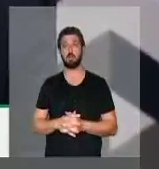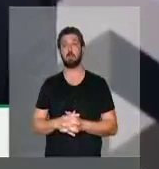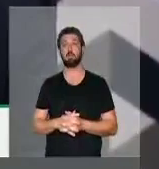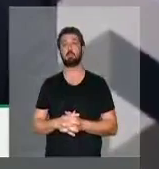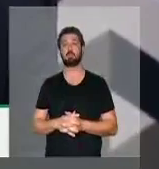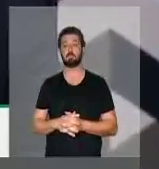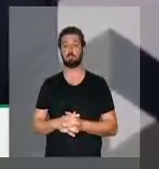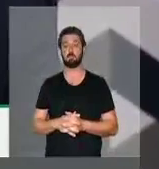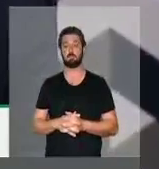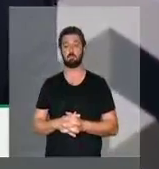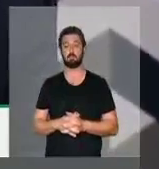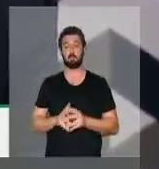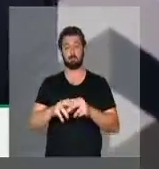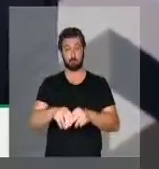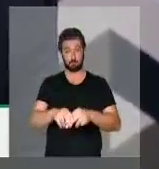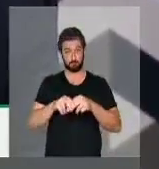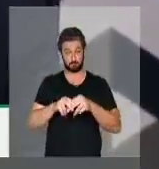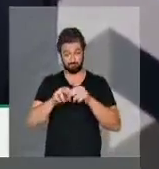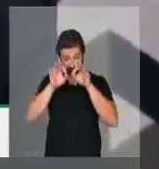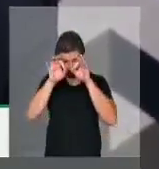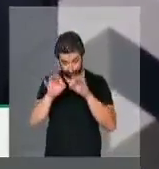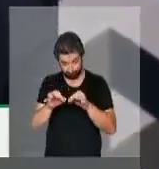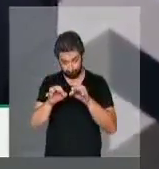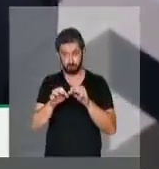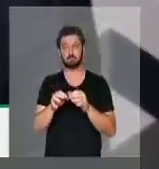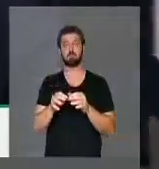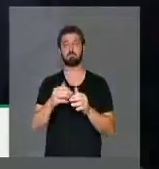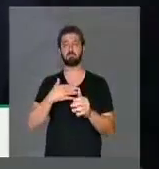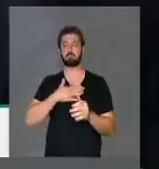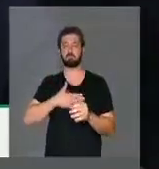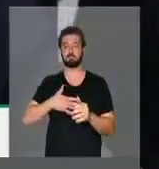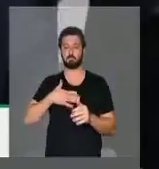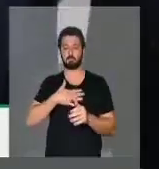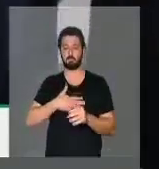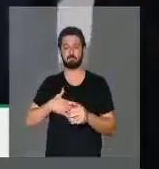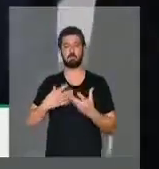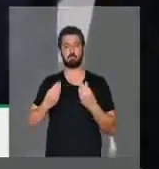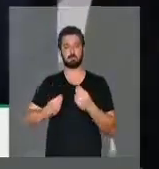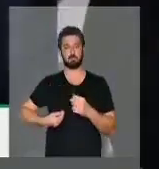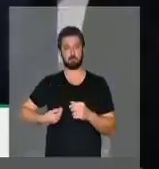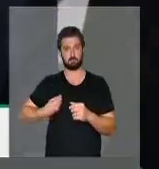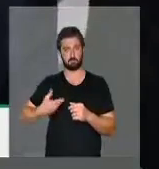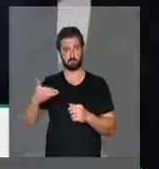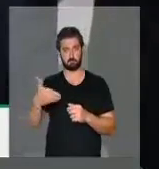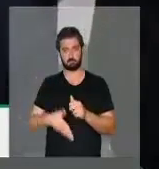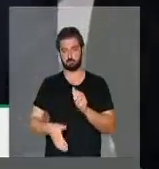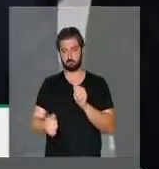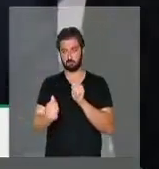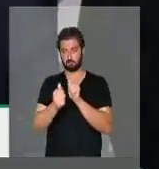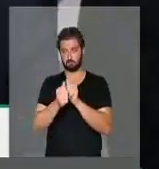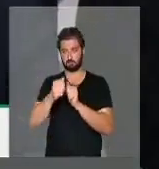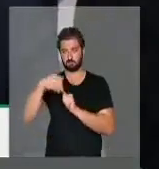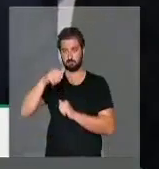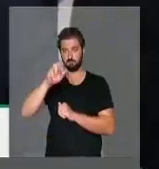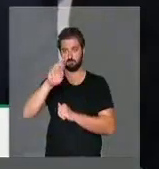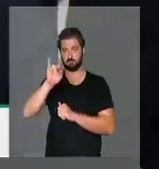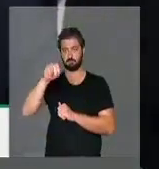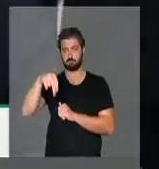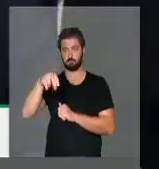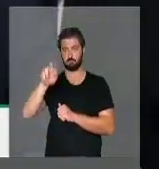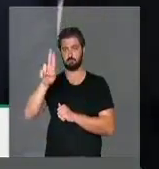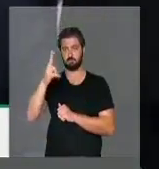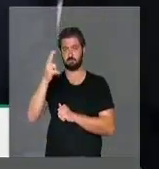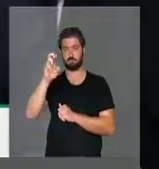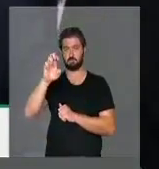circunstâncias. E é justamente por isso que é um prazer enorme estar aqui ao lado do